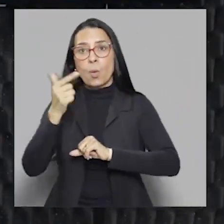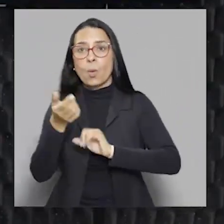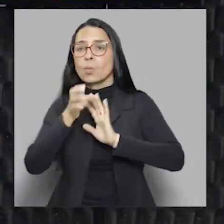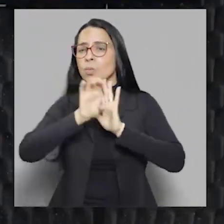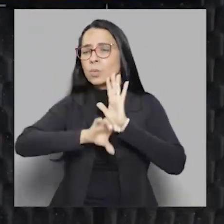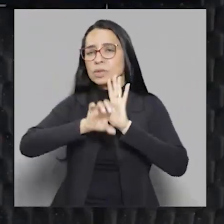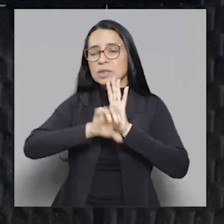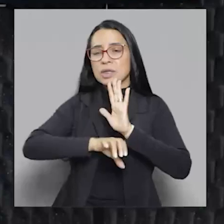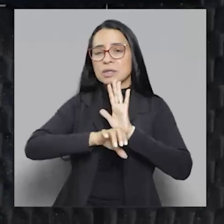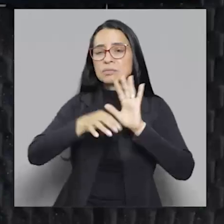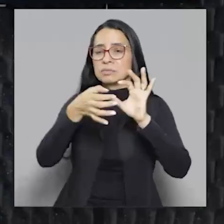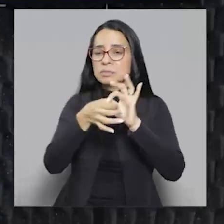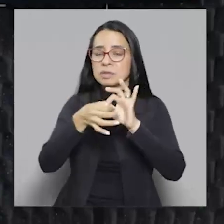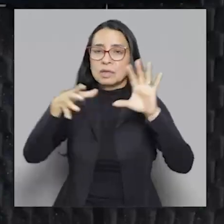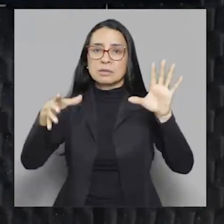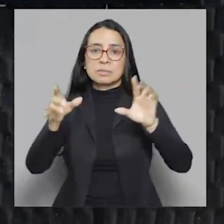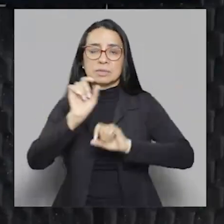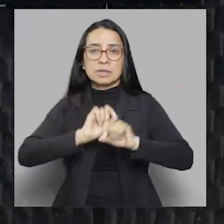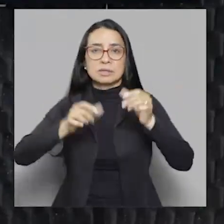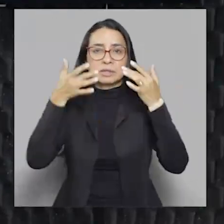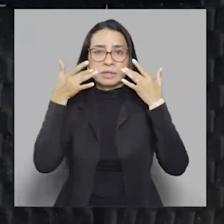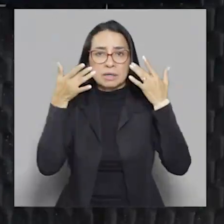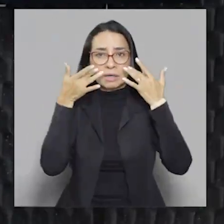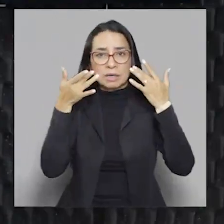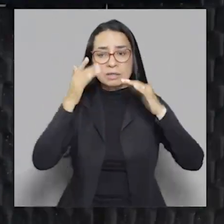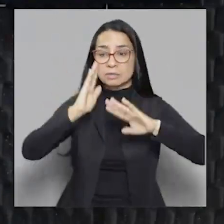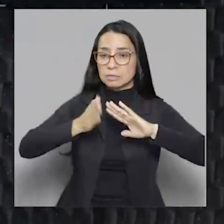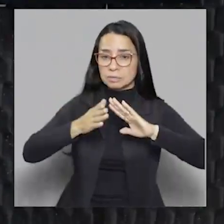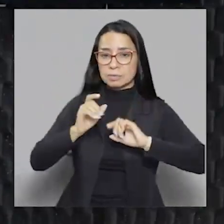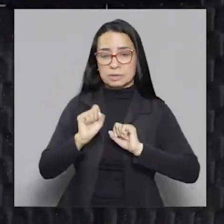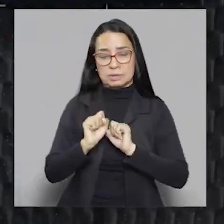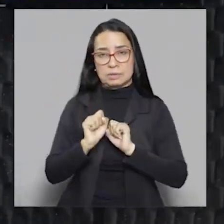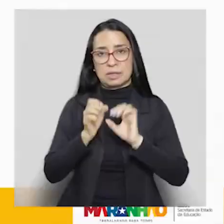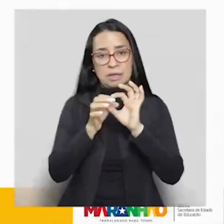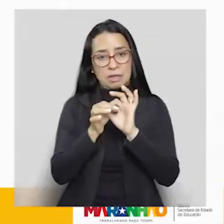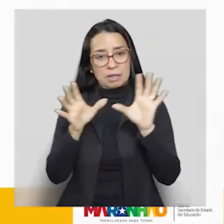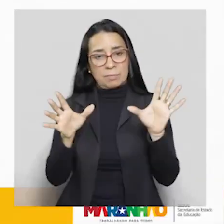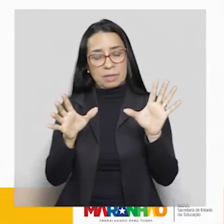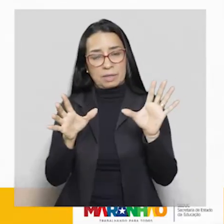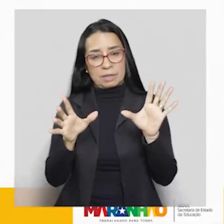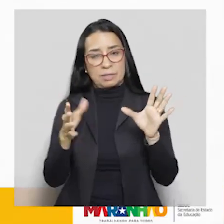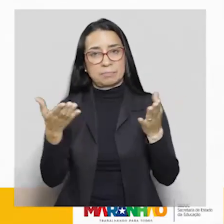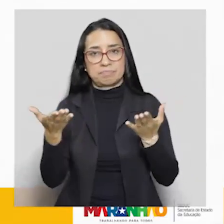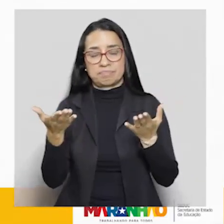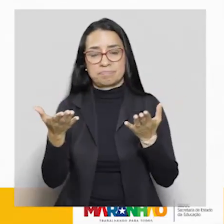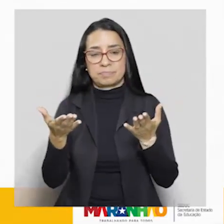É uma das liberdades que a arte contemporânea se permite. E aí,